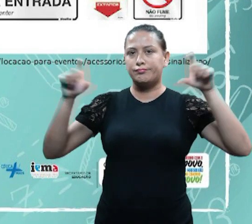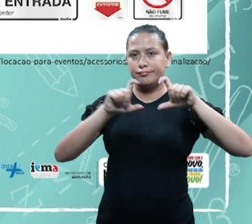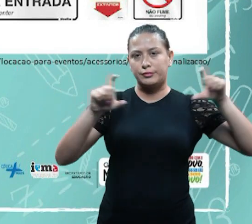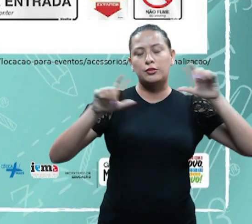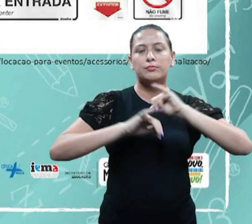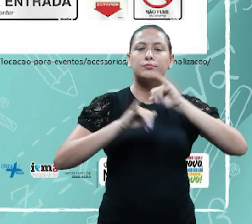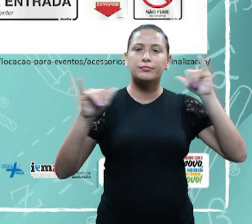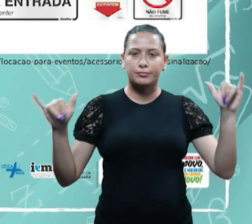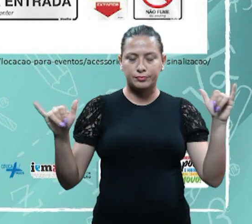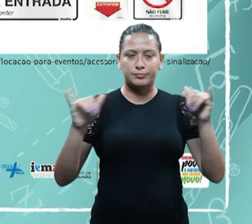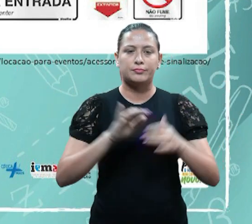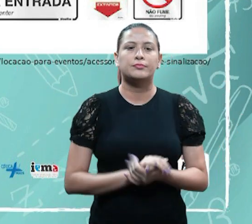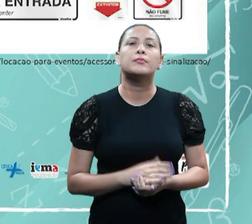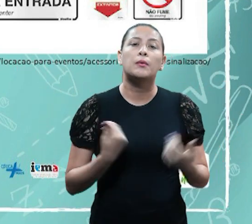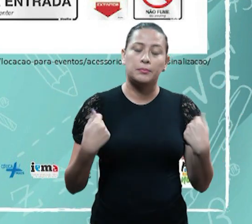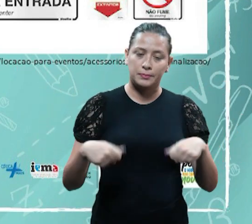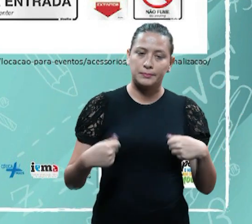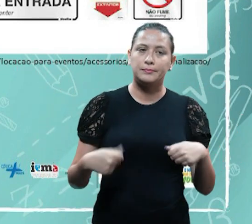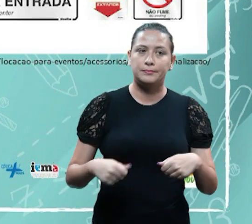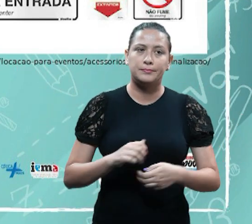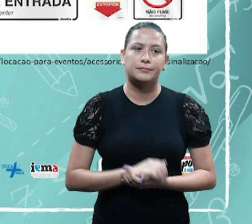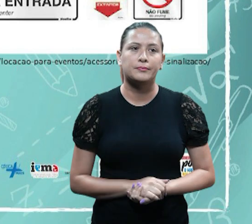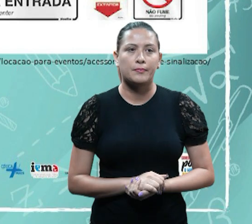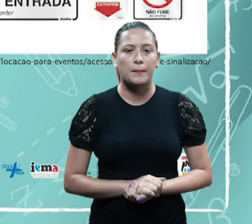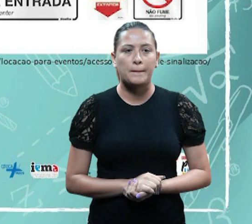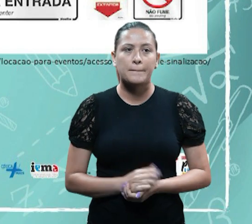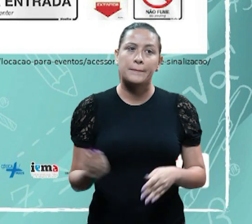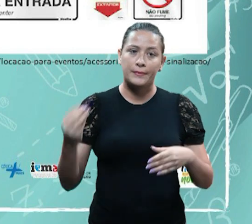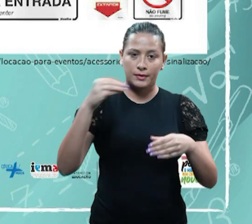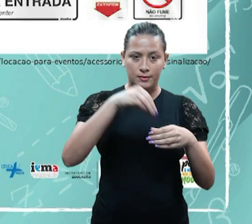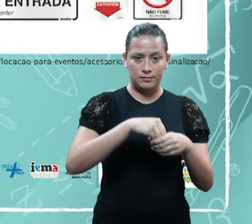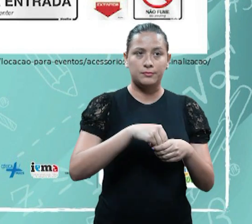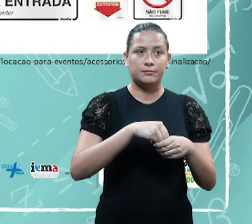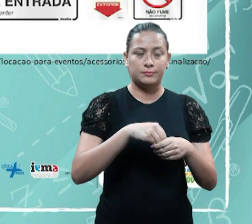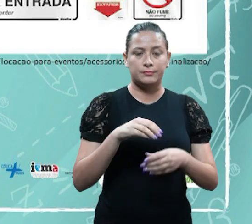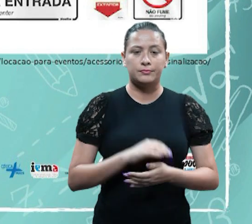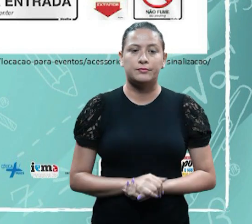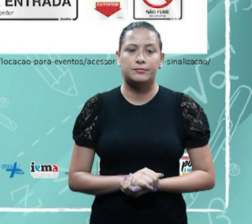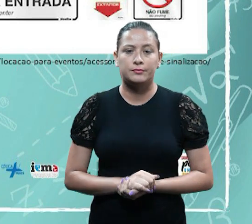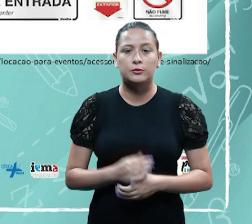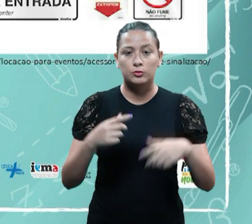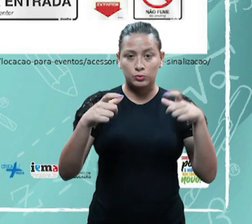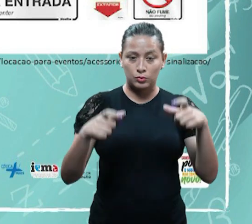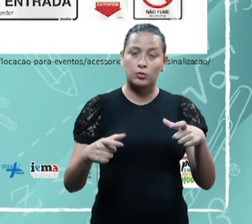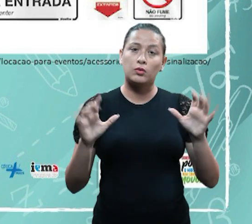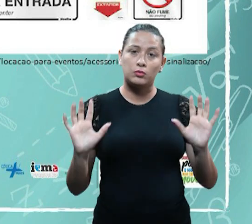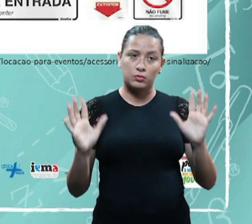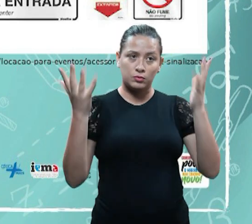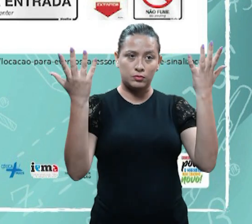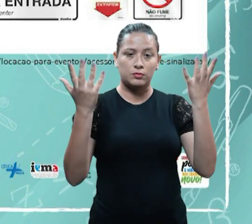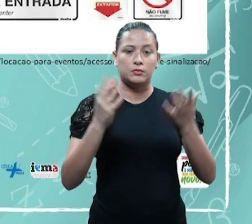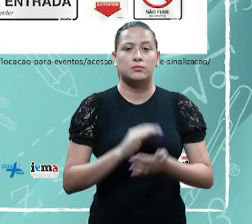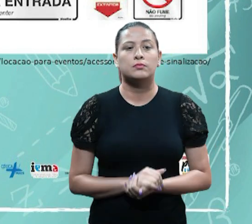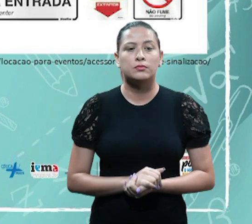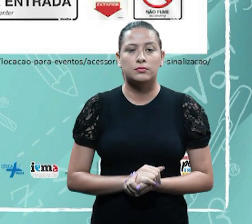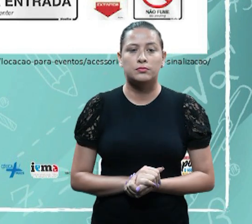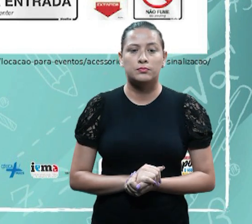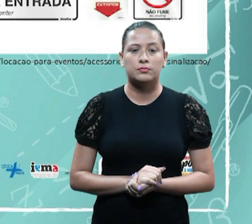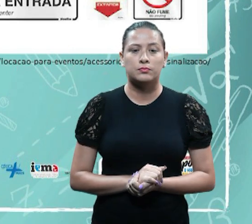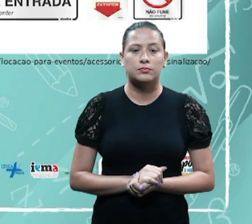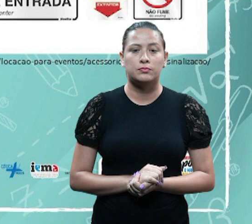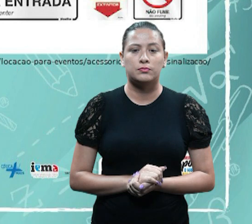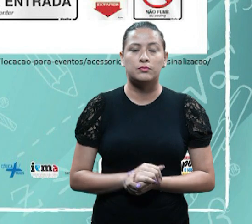acontece sem sinalização, né? A gente tem que sinalizar internamente, né? o local do evento, os